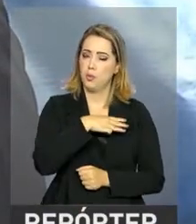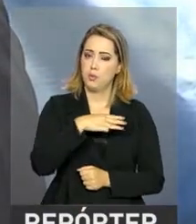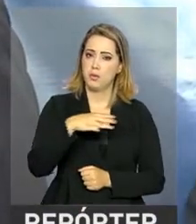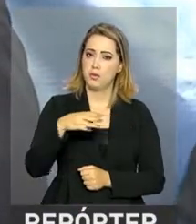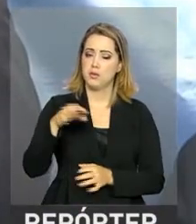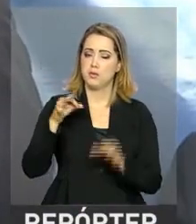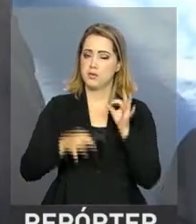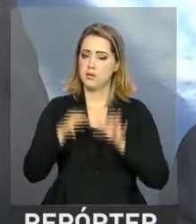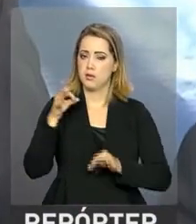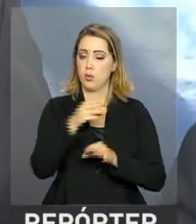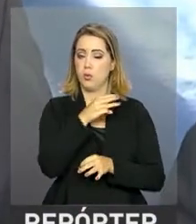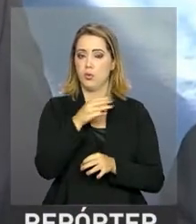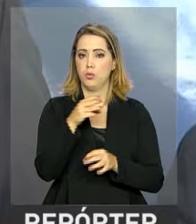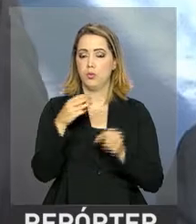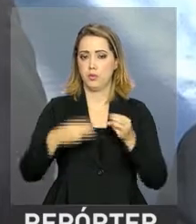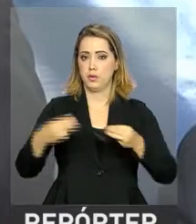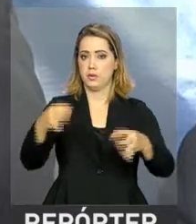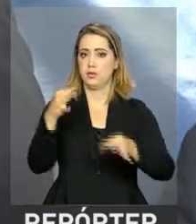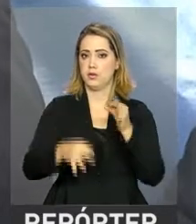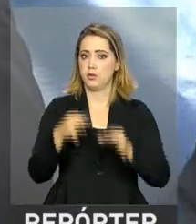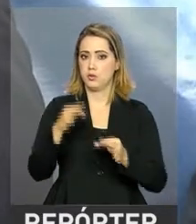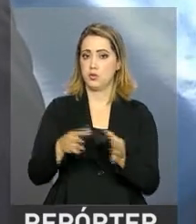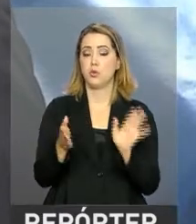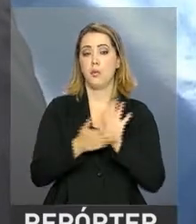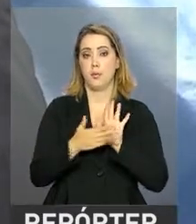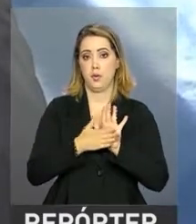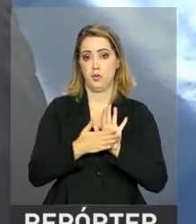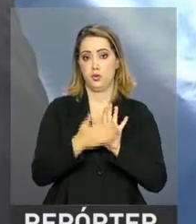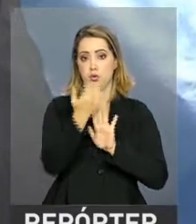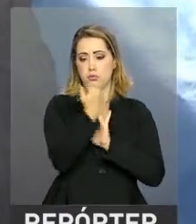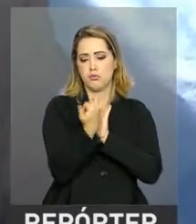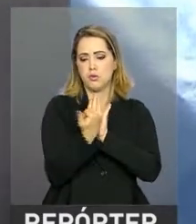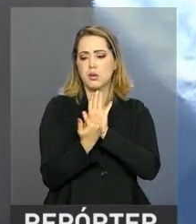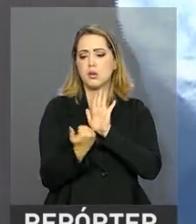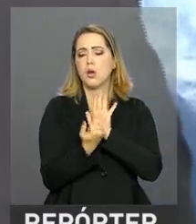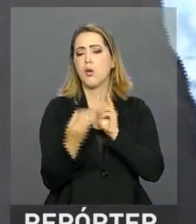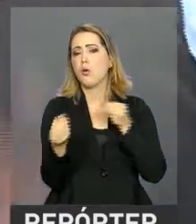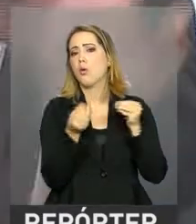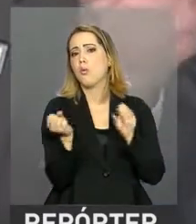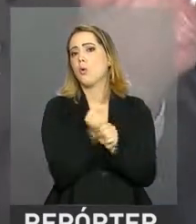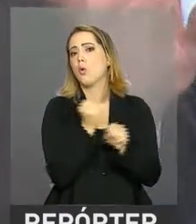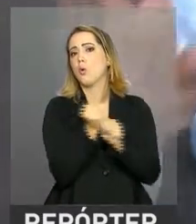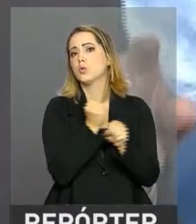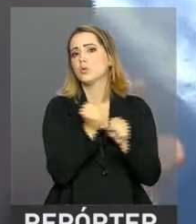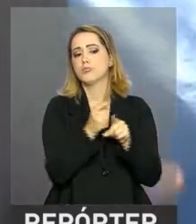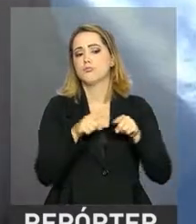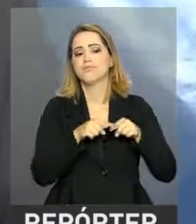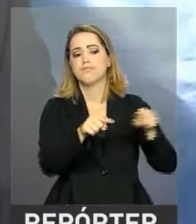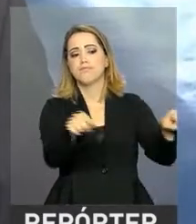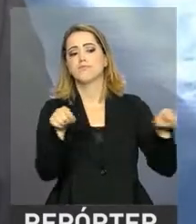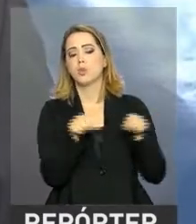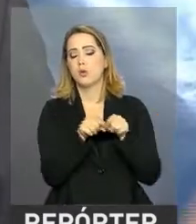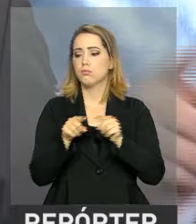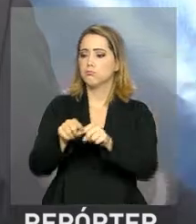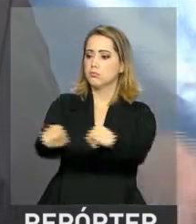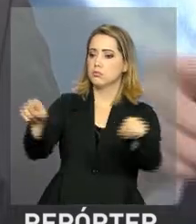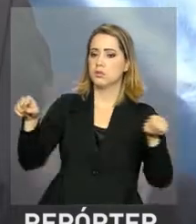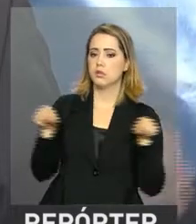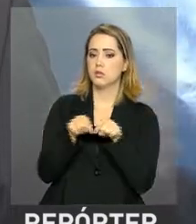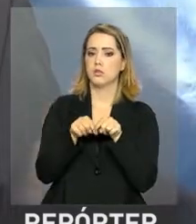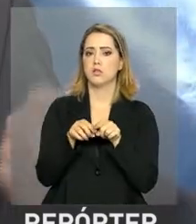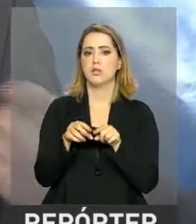mandar o projeto para os estados e é um projeto de construção de módulos, ou seja, aquela coisa de